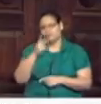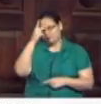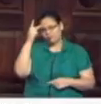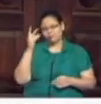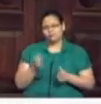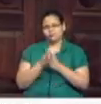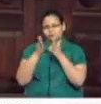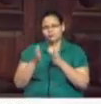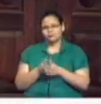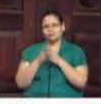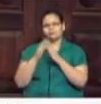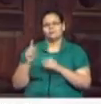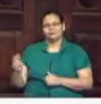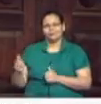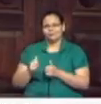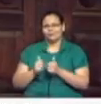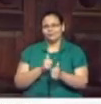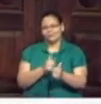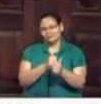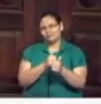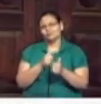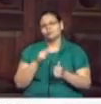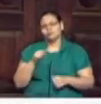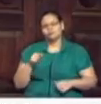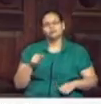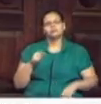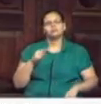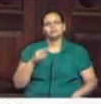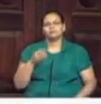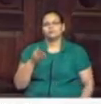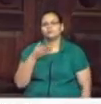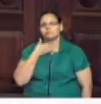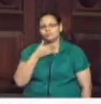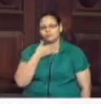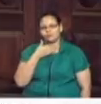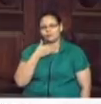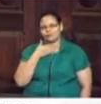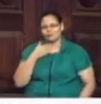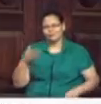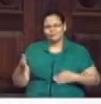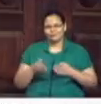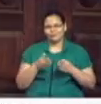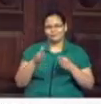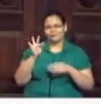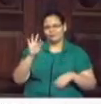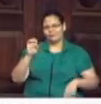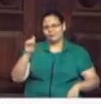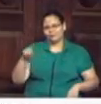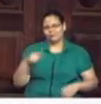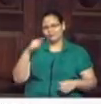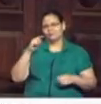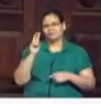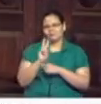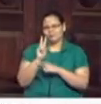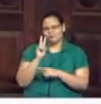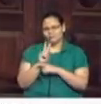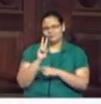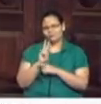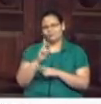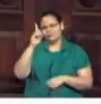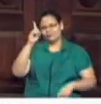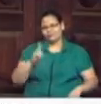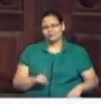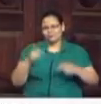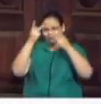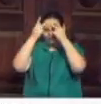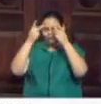pobres, os perseguidos, e sempre foi uma voz na direção da fé, da esperança, dos direitos